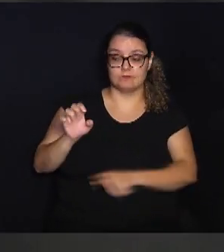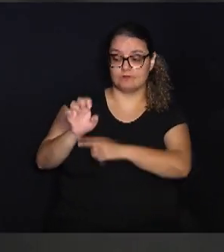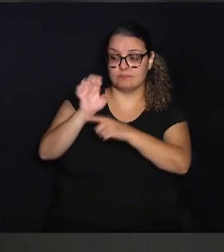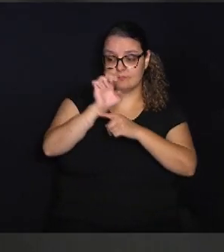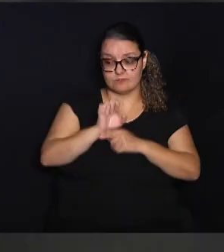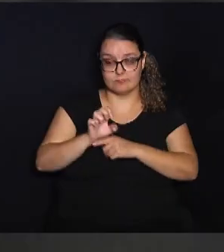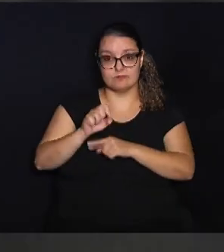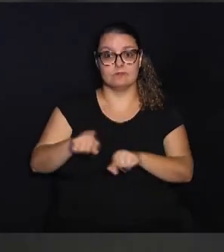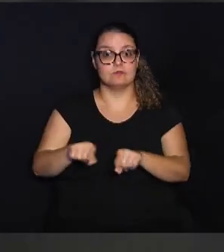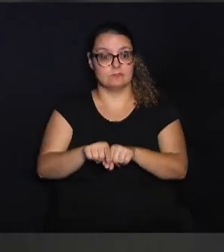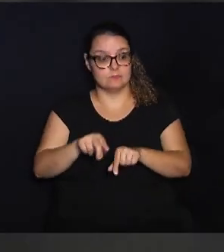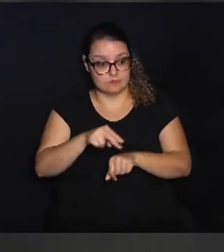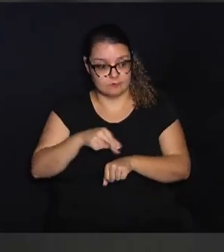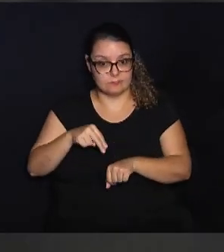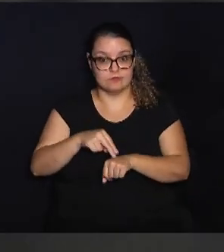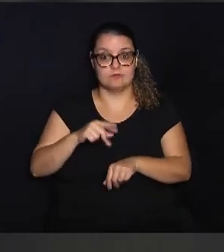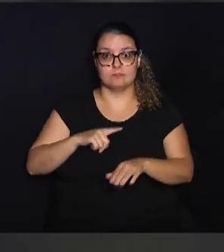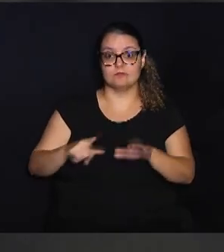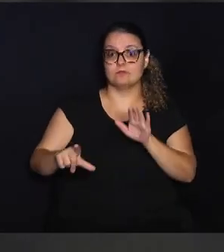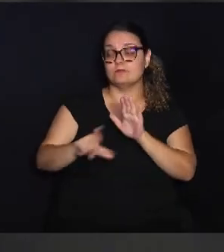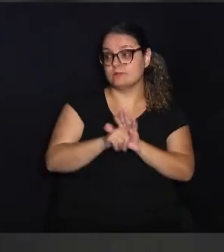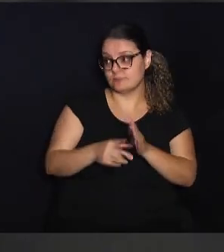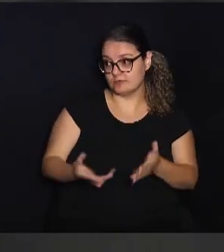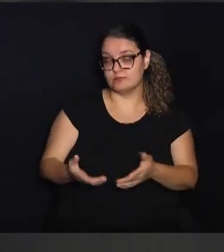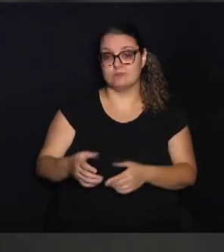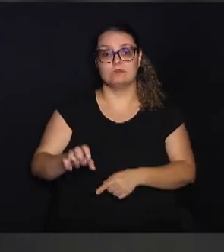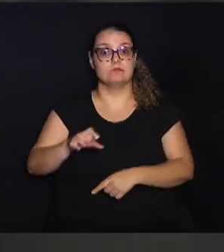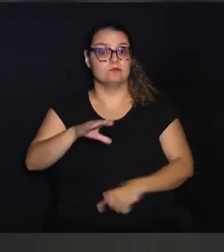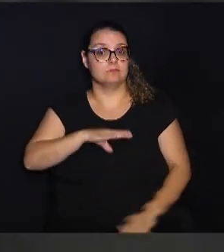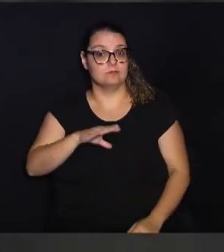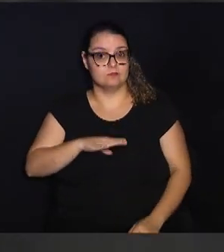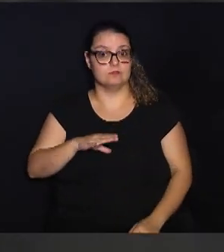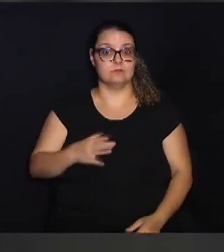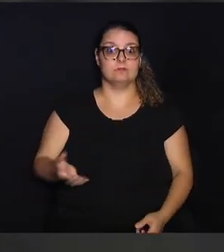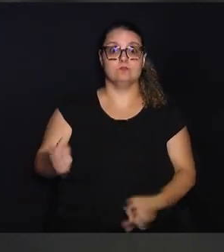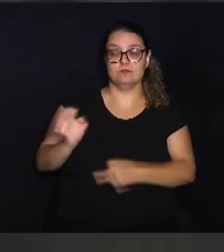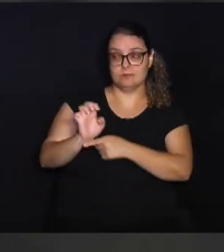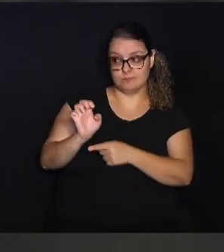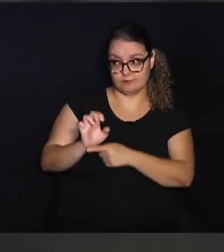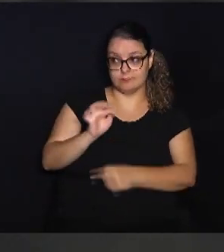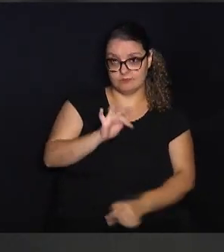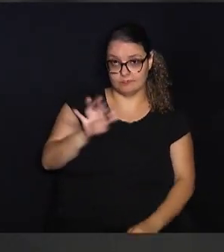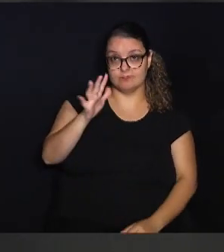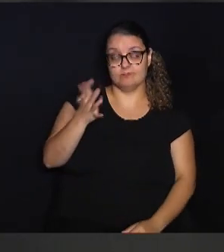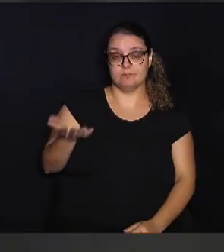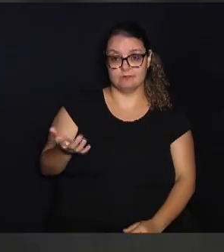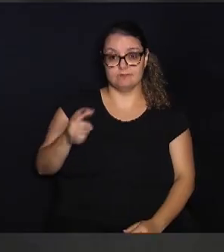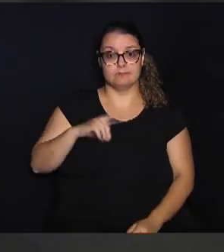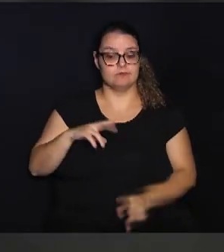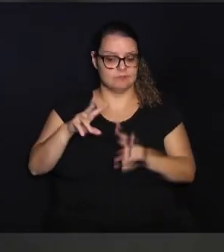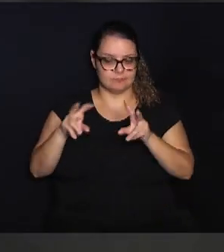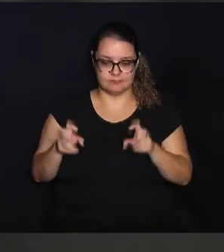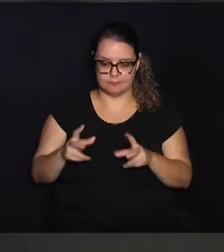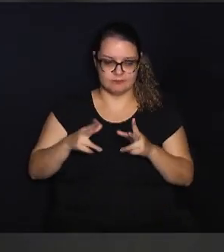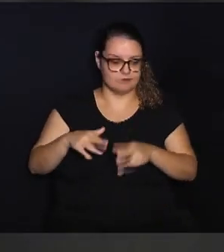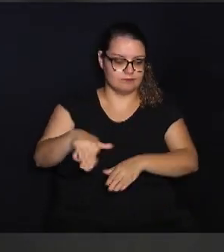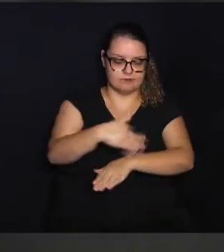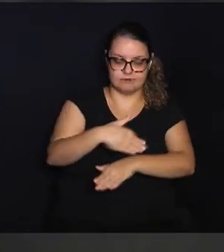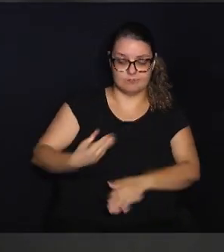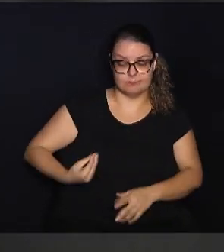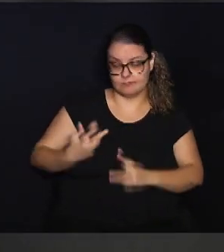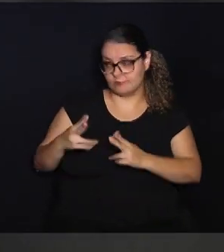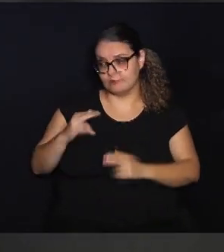nacional, porque você tem leis municipais e estaduais e federais, então você vê que tem temas como a população de rua que você citou